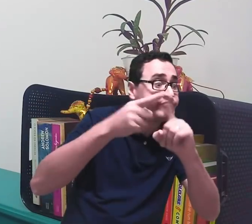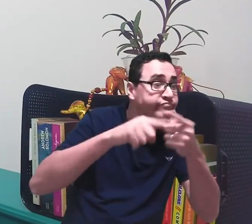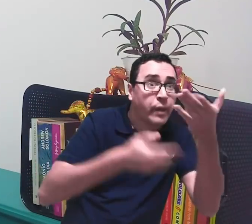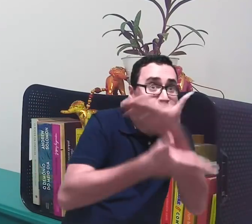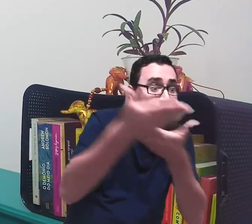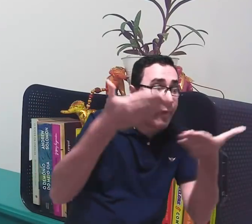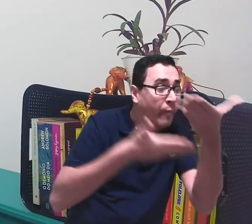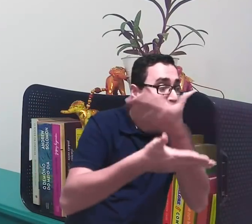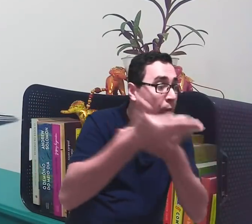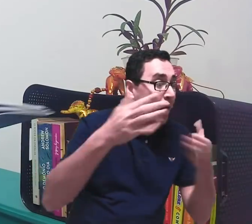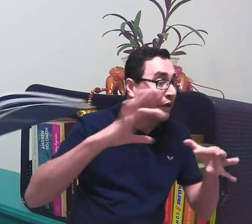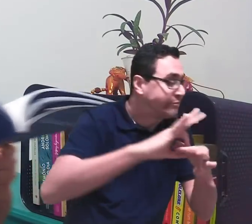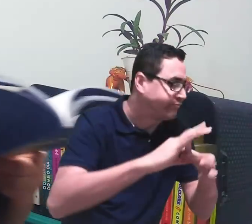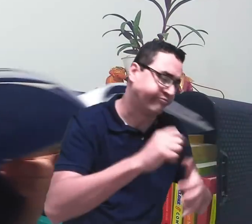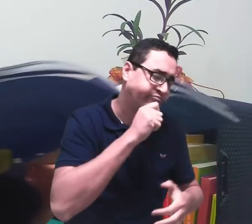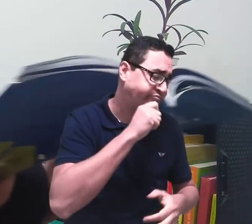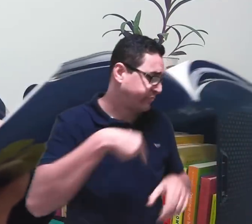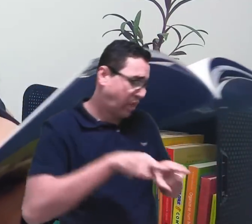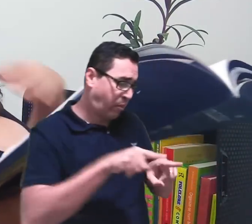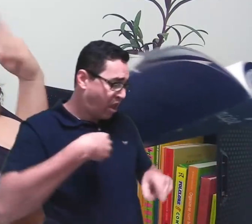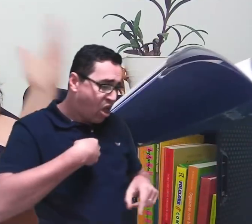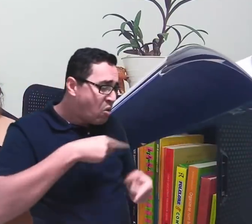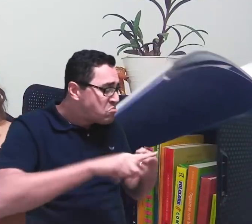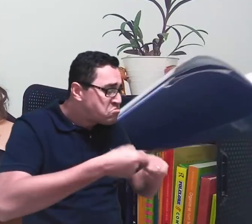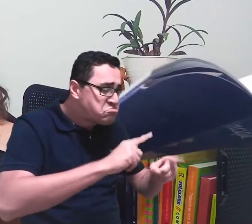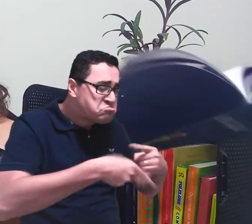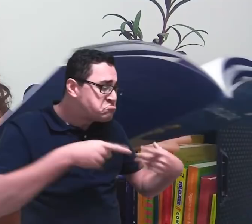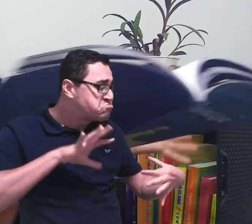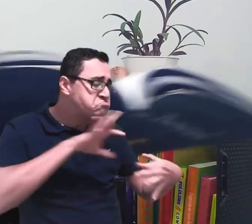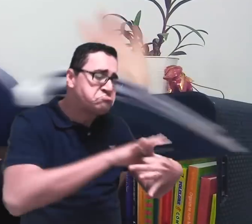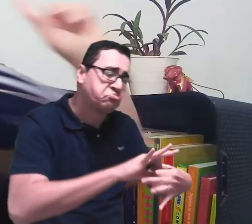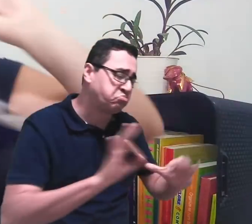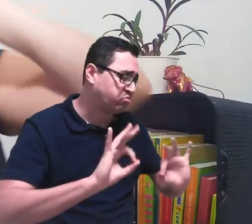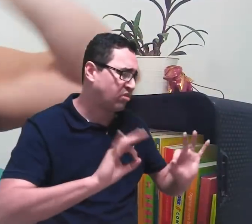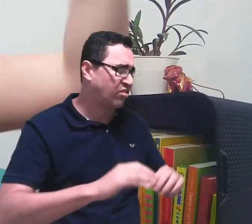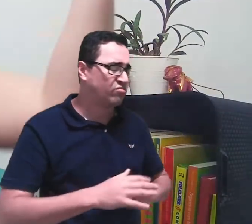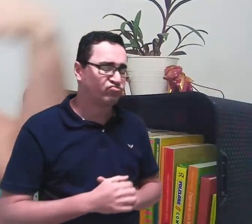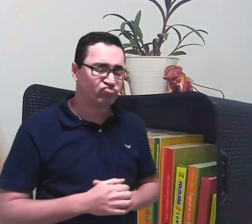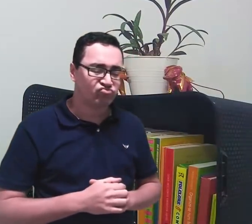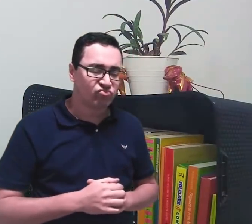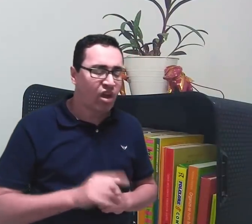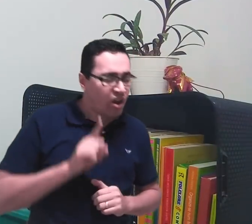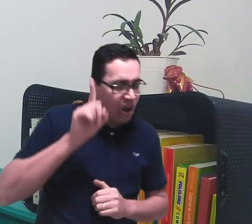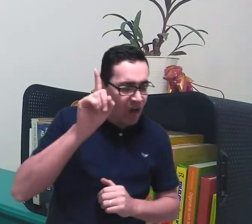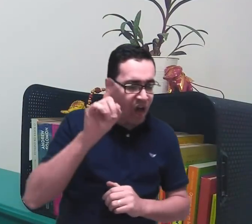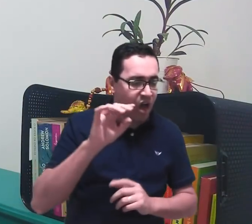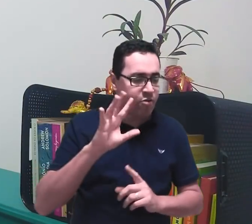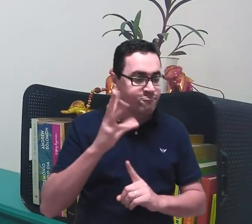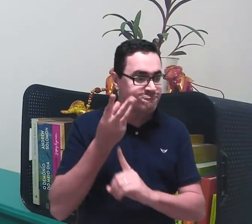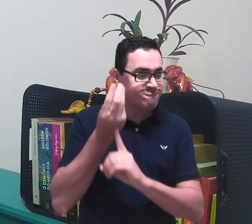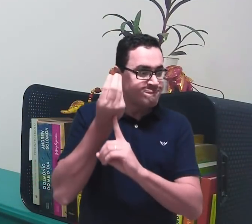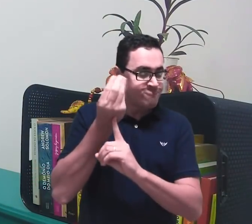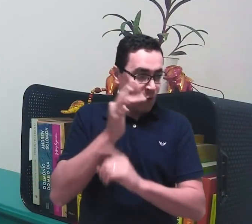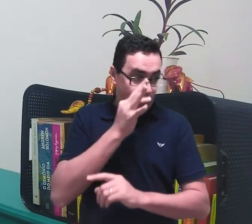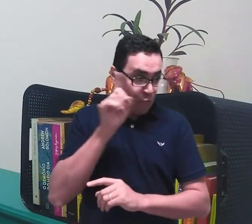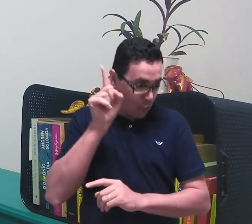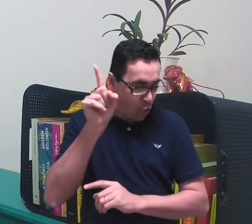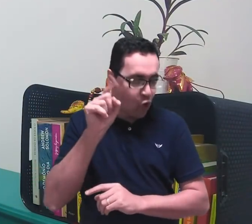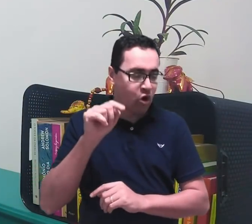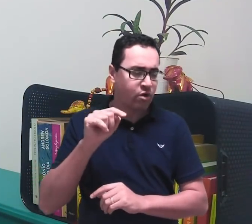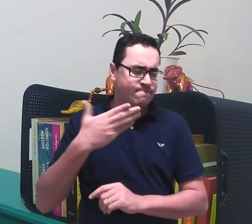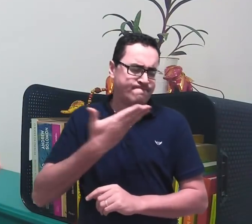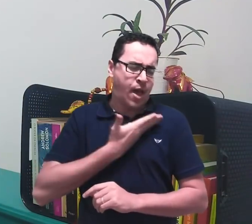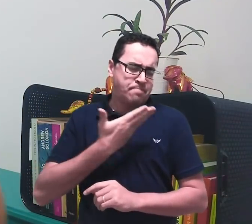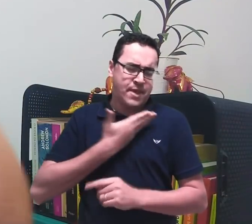era. Ela era uma raposa igual a 100 mil outras. Mas eu a tornei minha amiga. E por